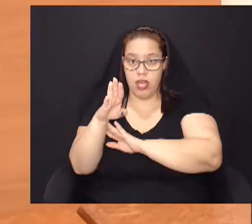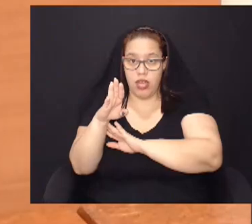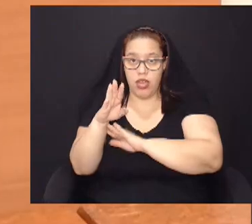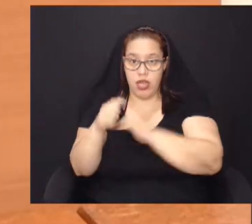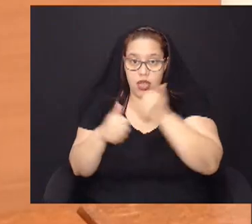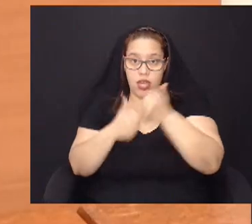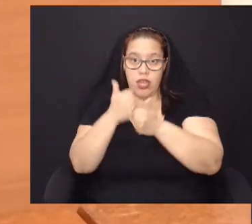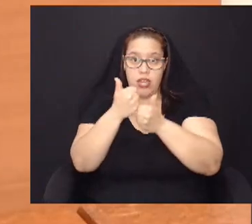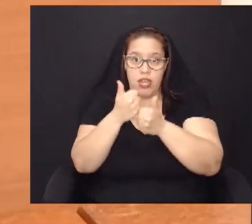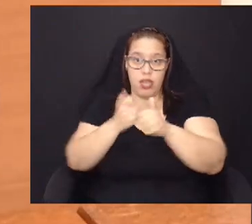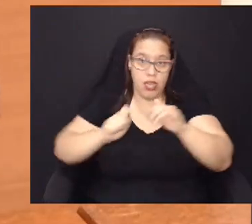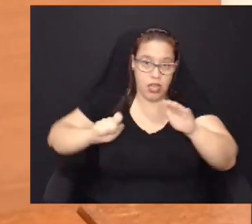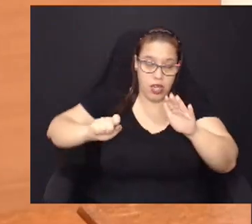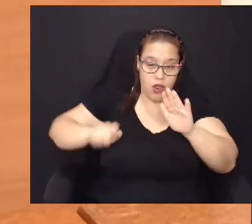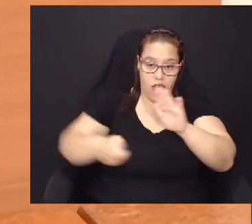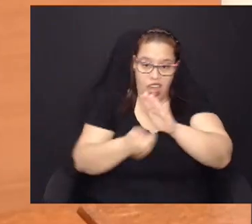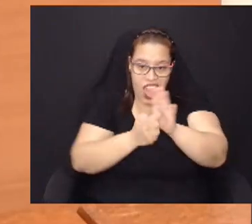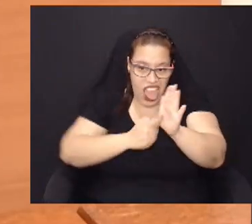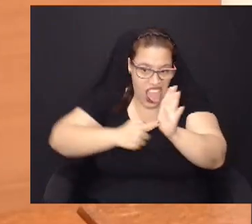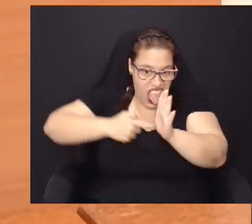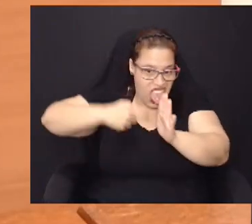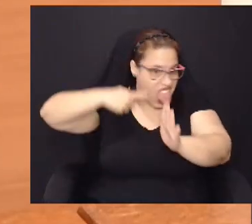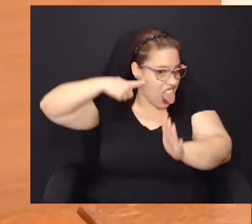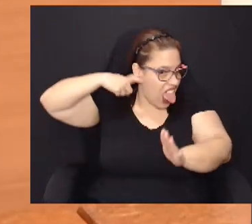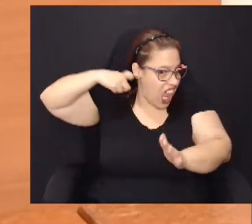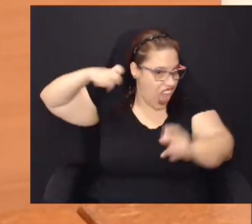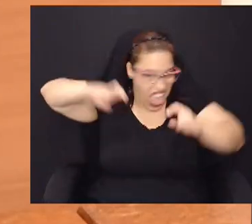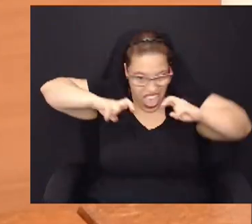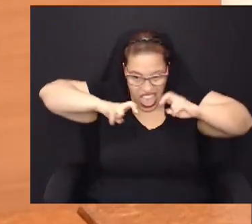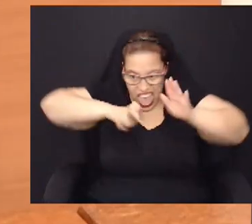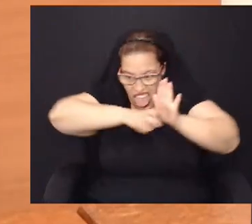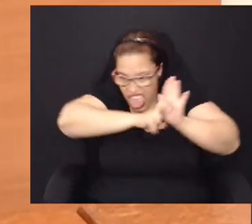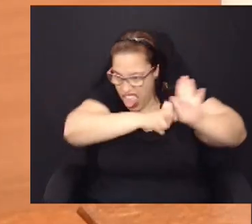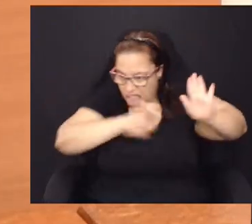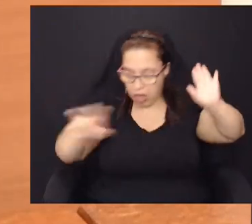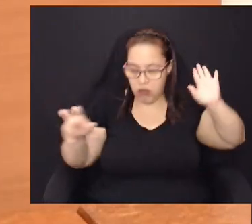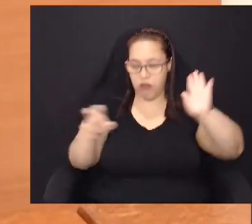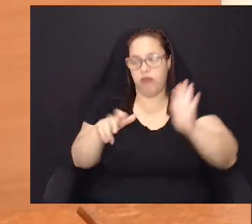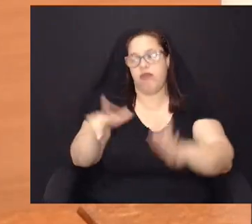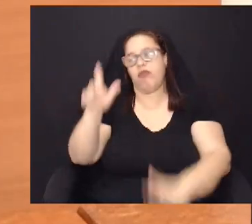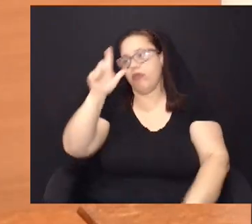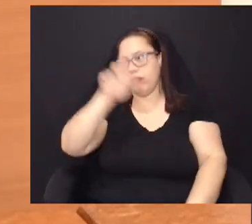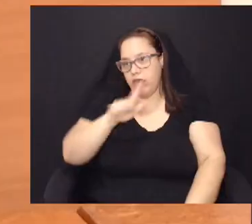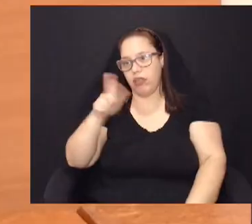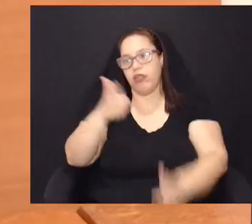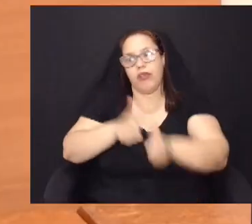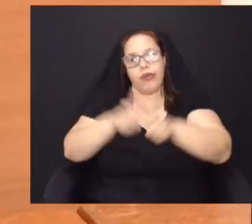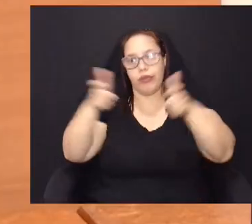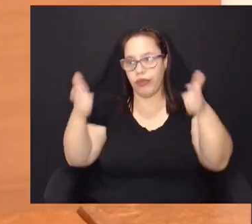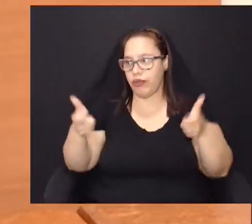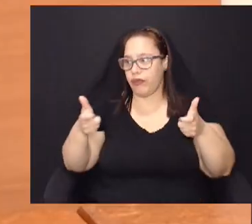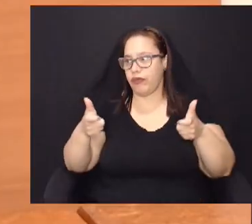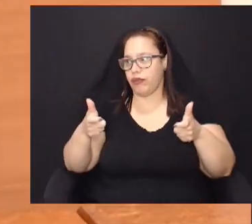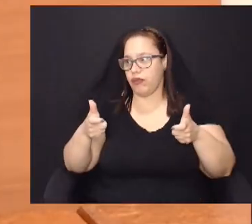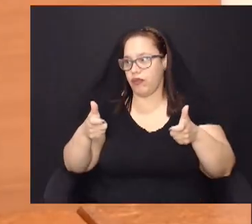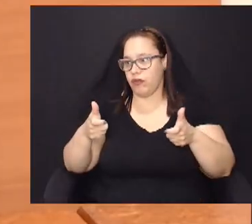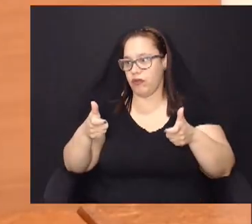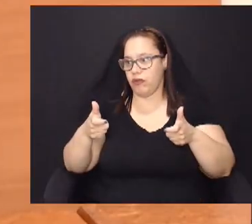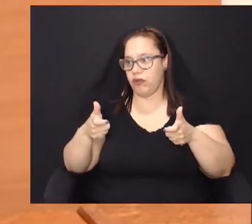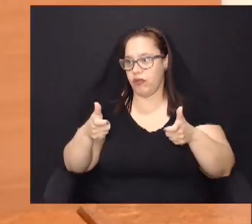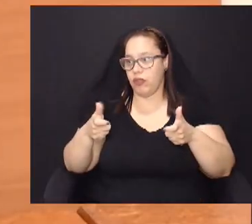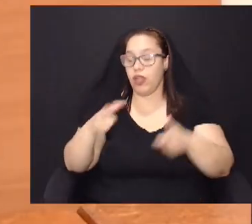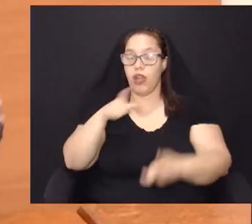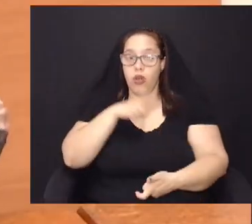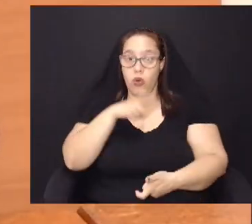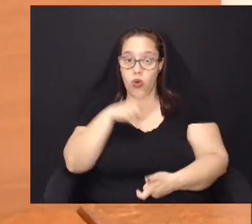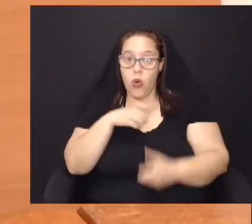e torar esse som e a caixa de som, a JBL, é óbvio que eu vou extrapolar. Então, assim, se eu tenho uma caixa